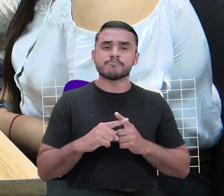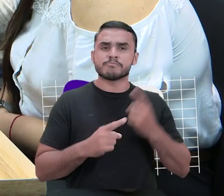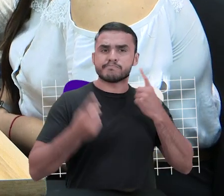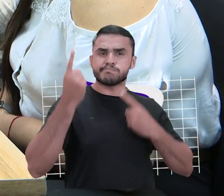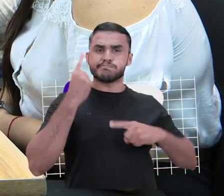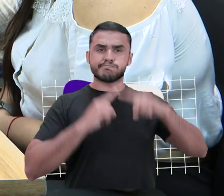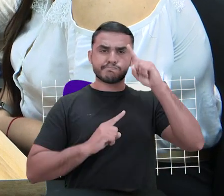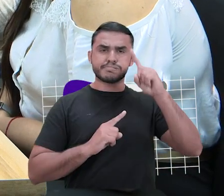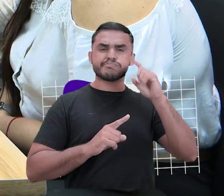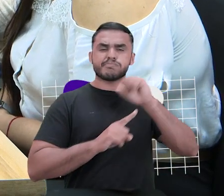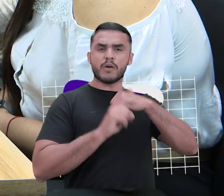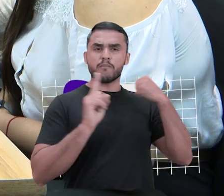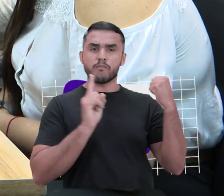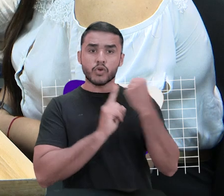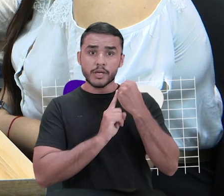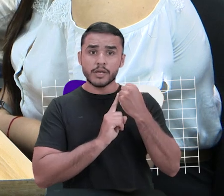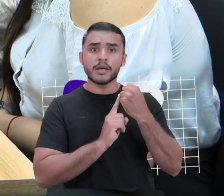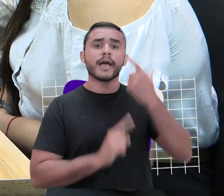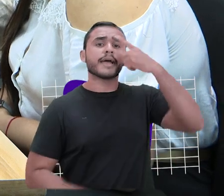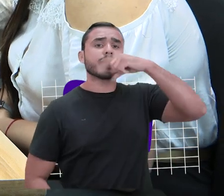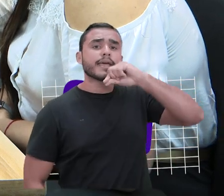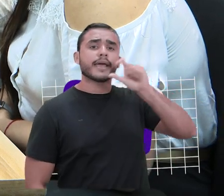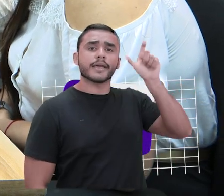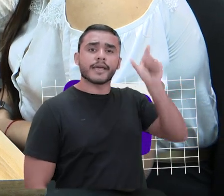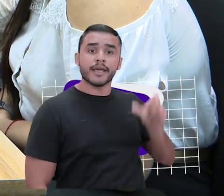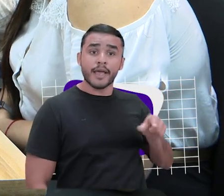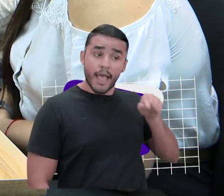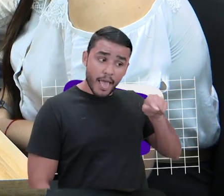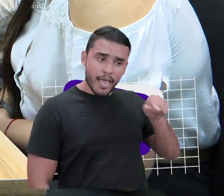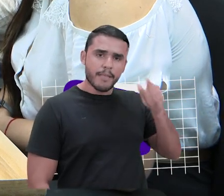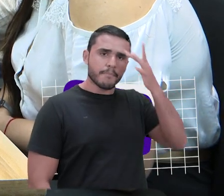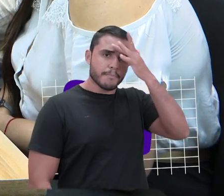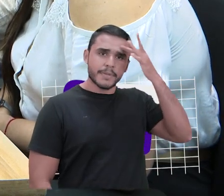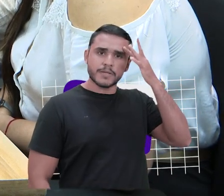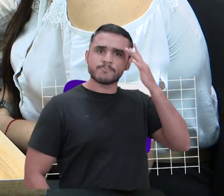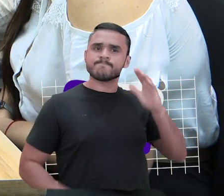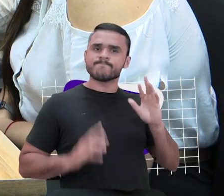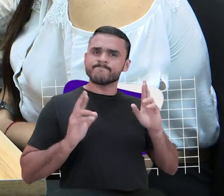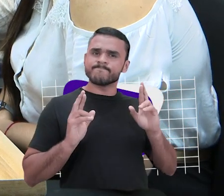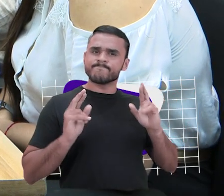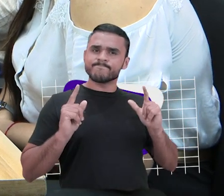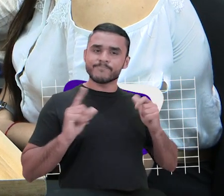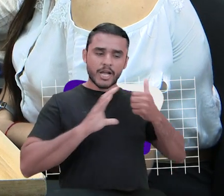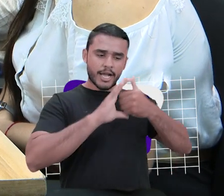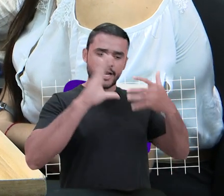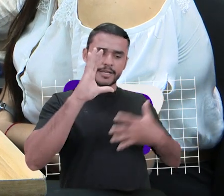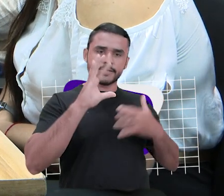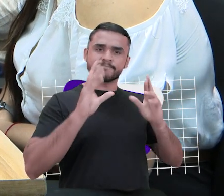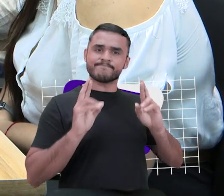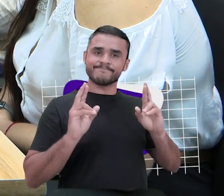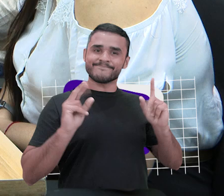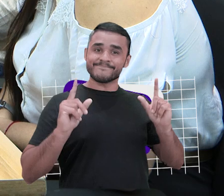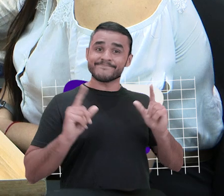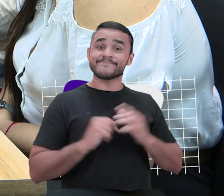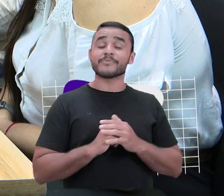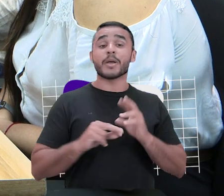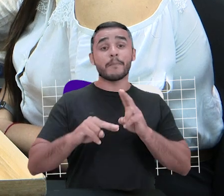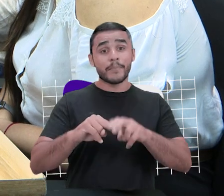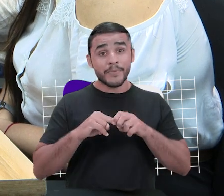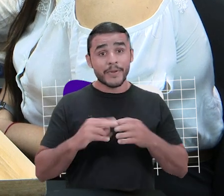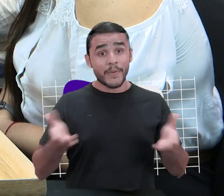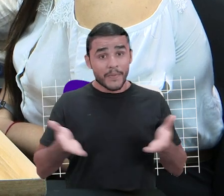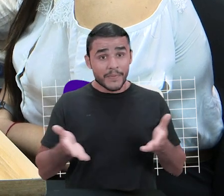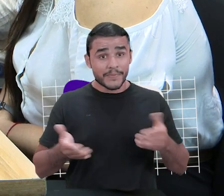diferentes, e ter essa diferença hoje aqui na Câmara é esplendoroso. É muito bom